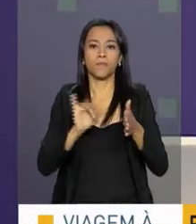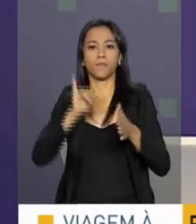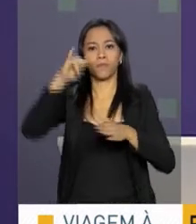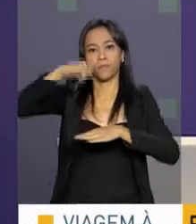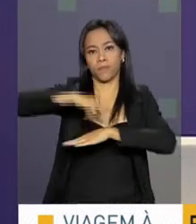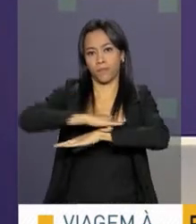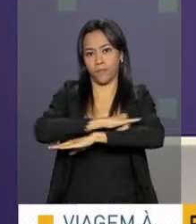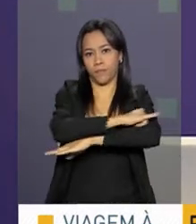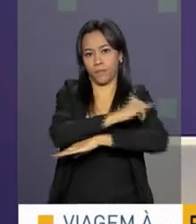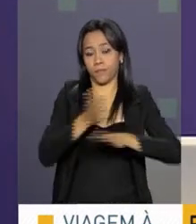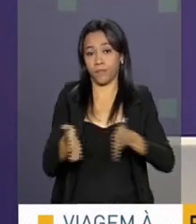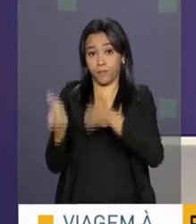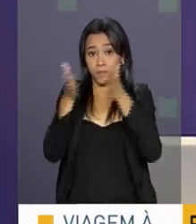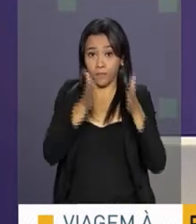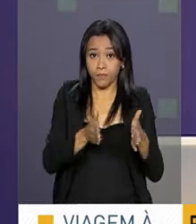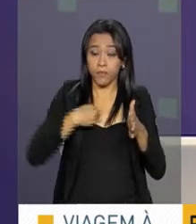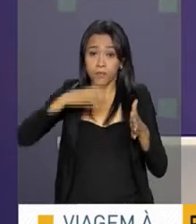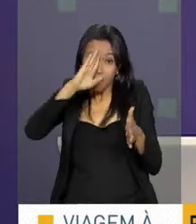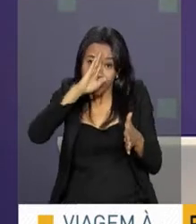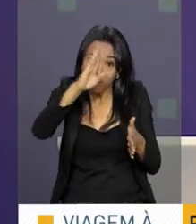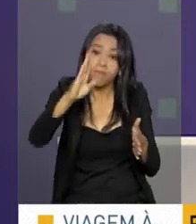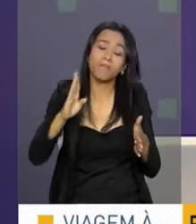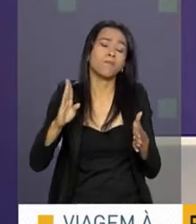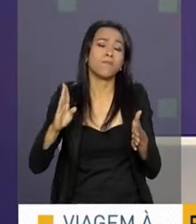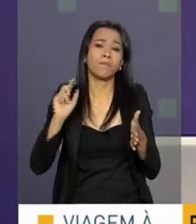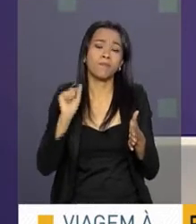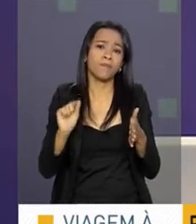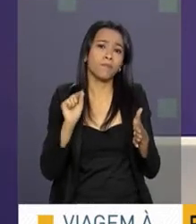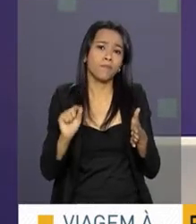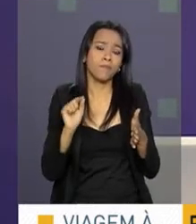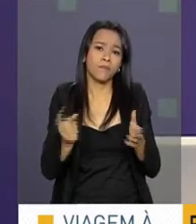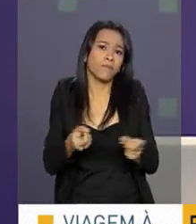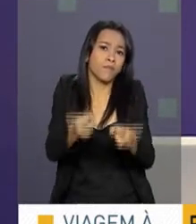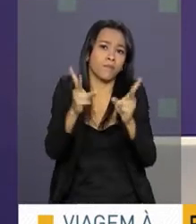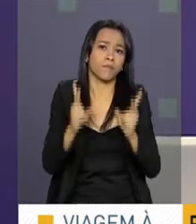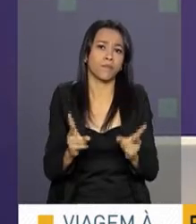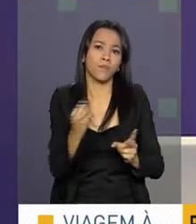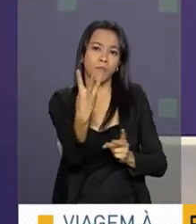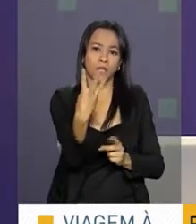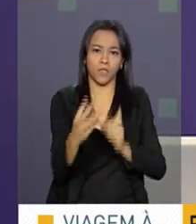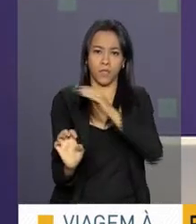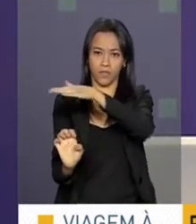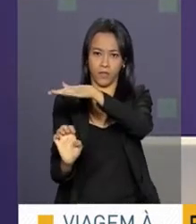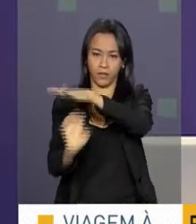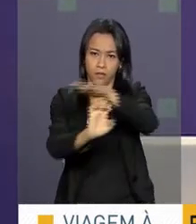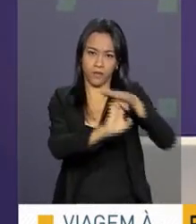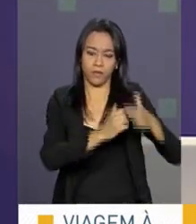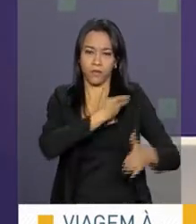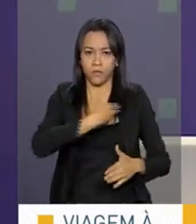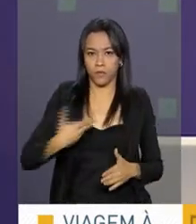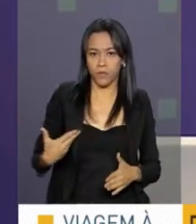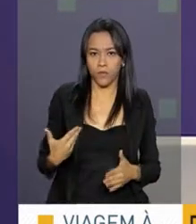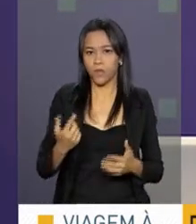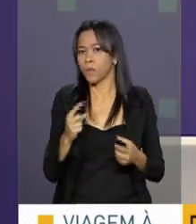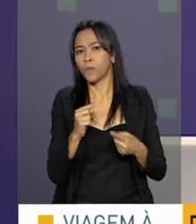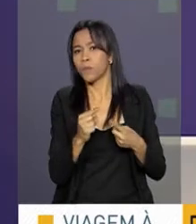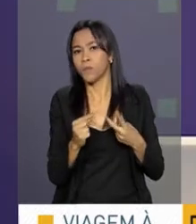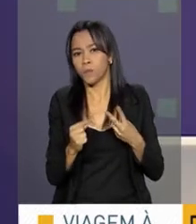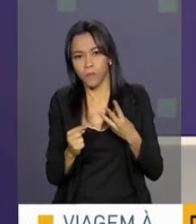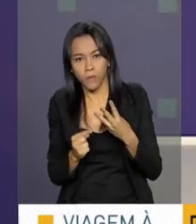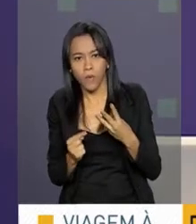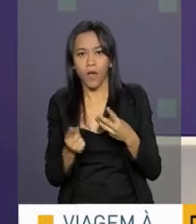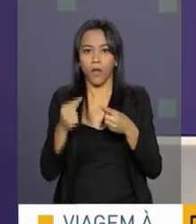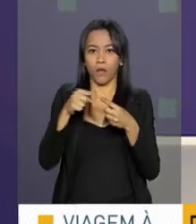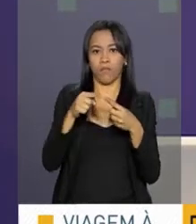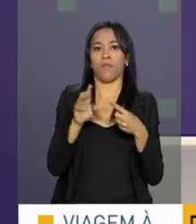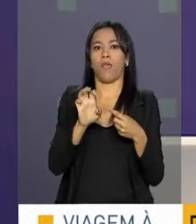e a privatização, principalmente, de três empresas estatais, entre elas, a principal delas,